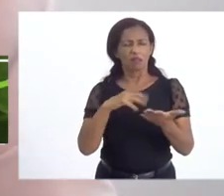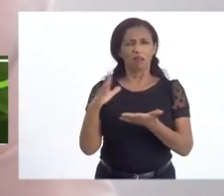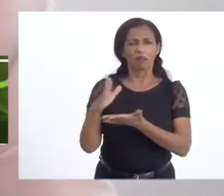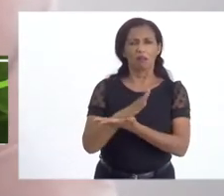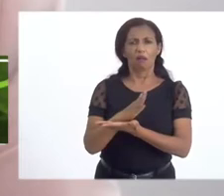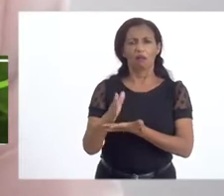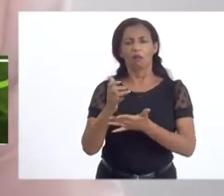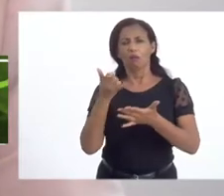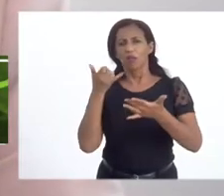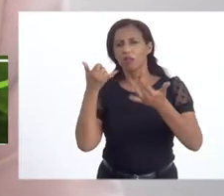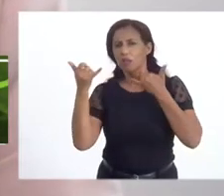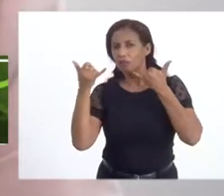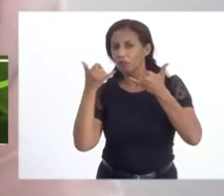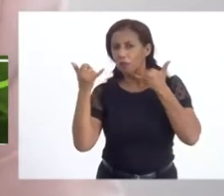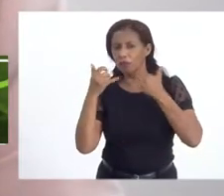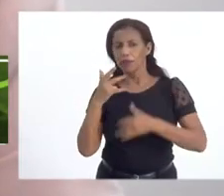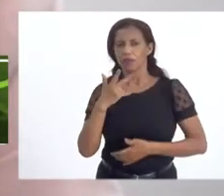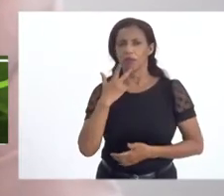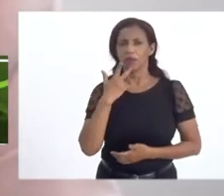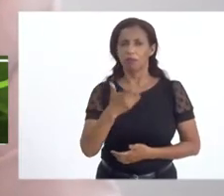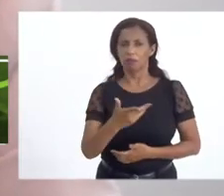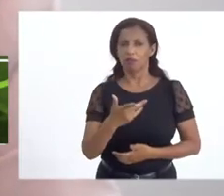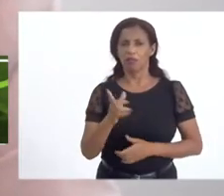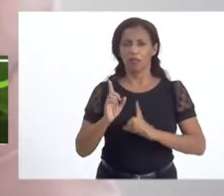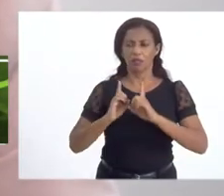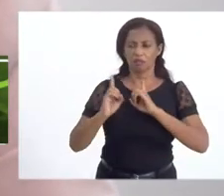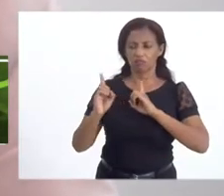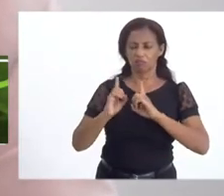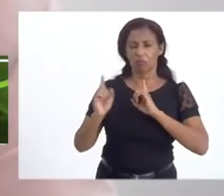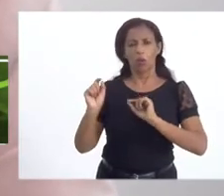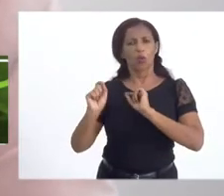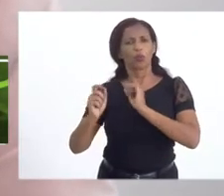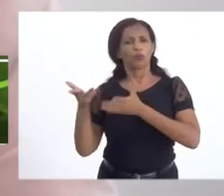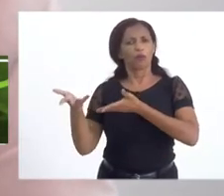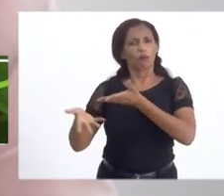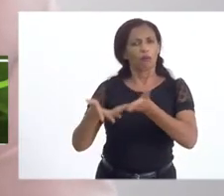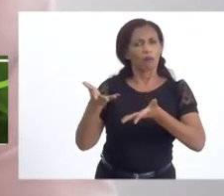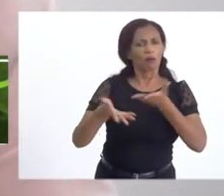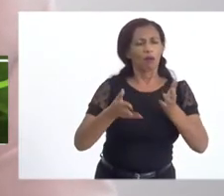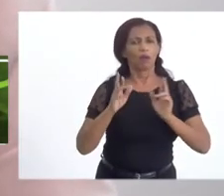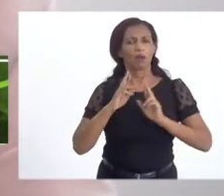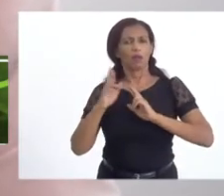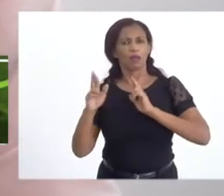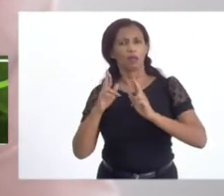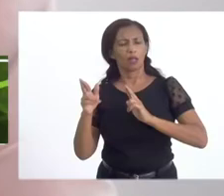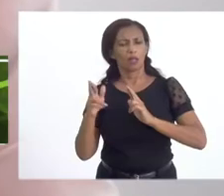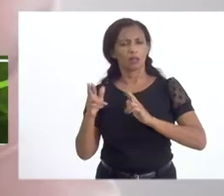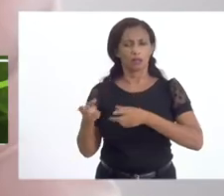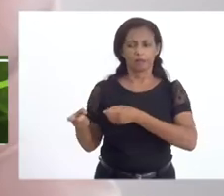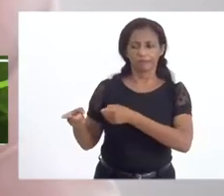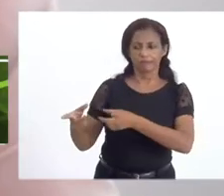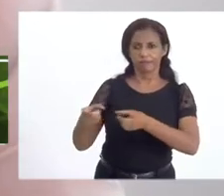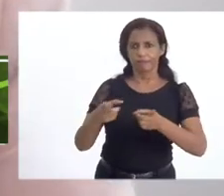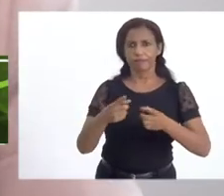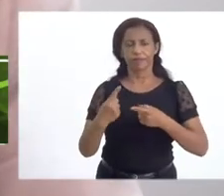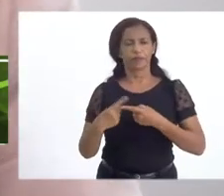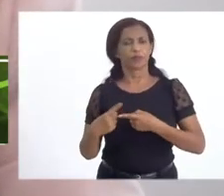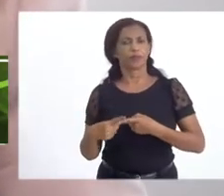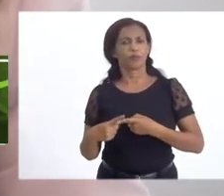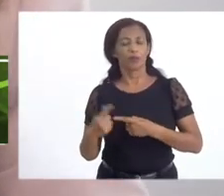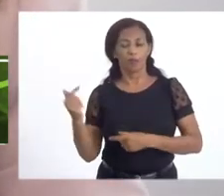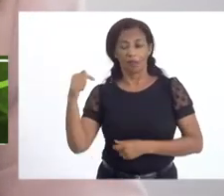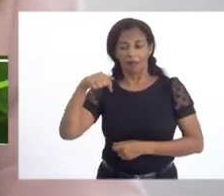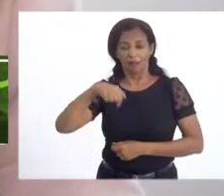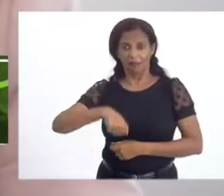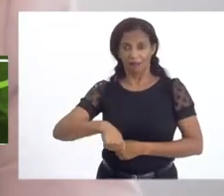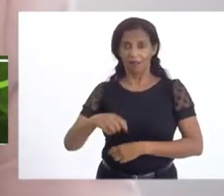alguma informação em relação a esses debates, o que foi tratado em relação a essas concessões, porque aqui,